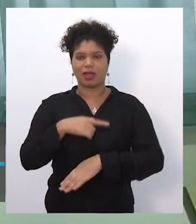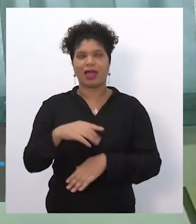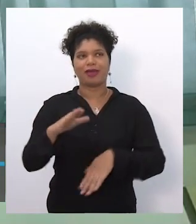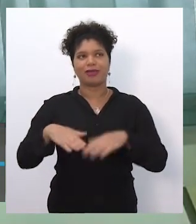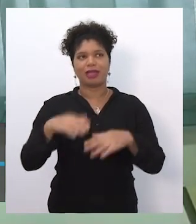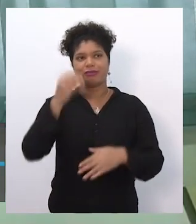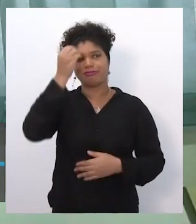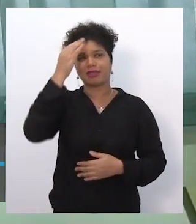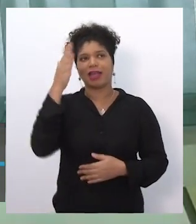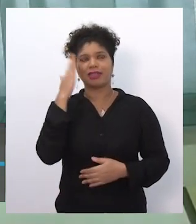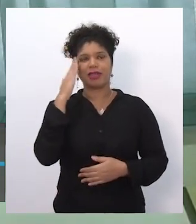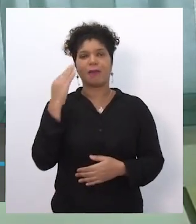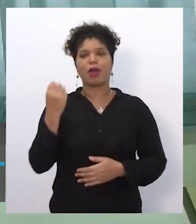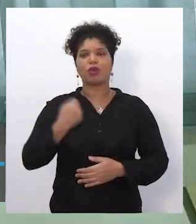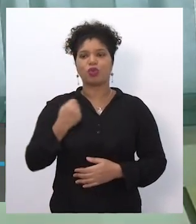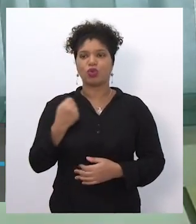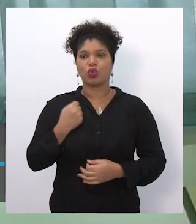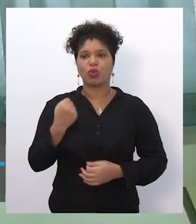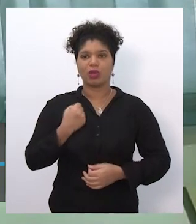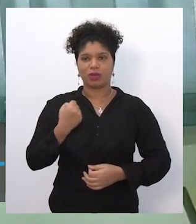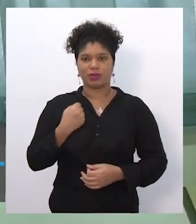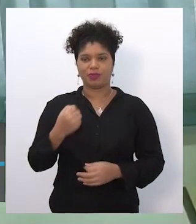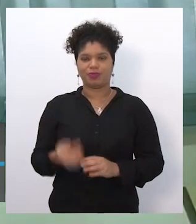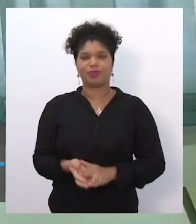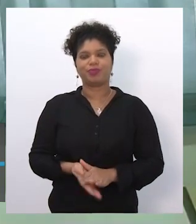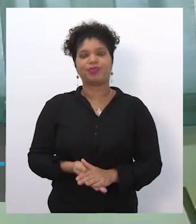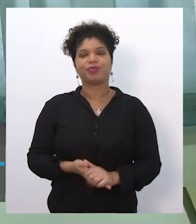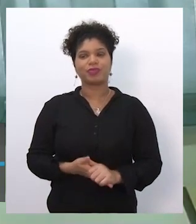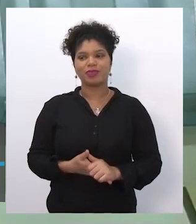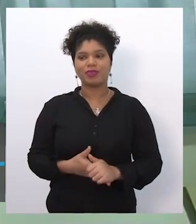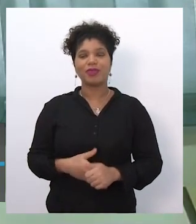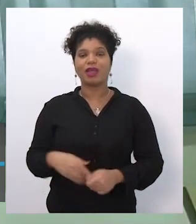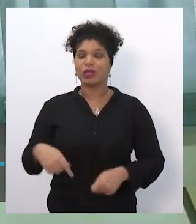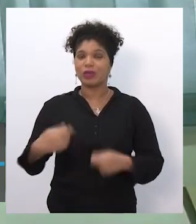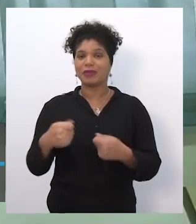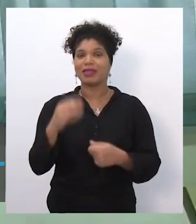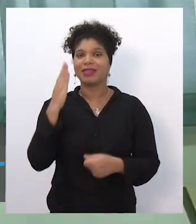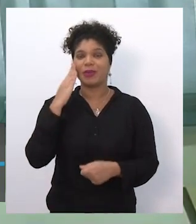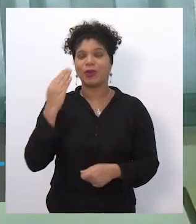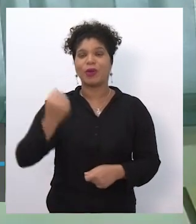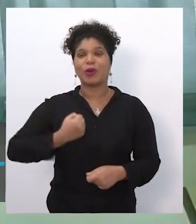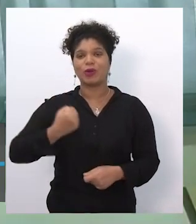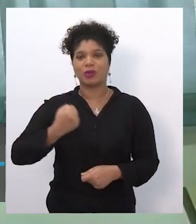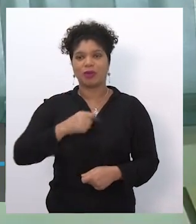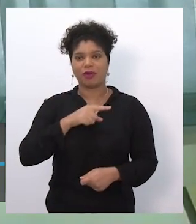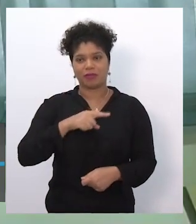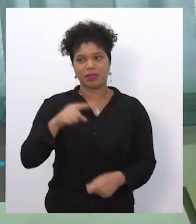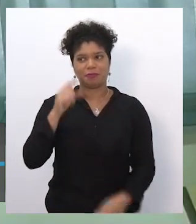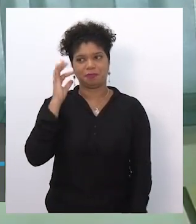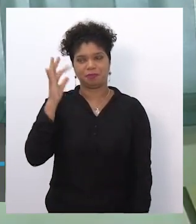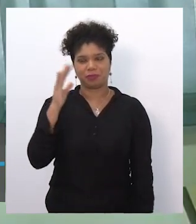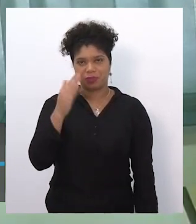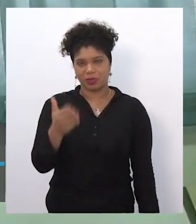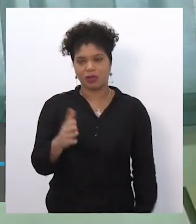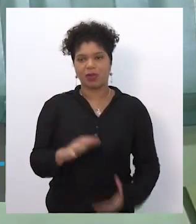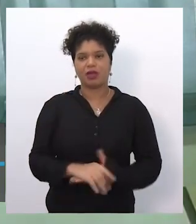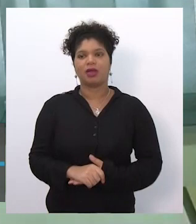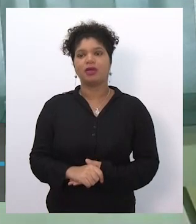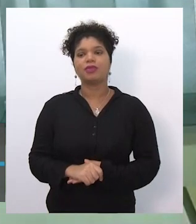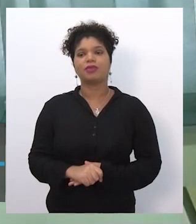ver os números, tá? E a gente tem que parar um pouquinho e olhar esses números. Para vocês terem uma ideia, no caso,